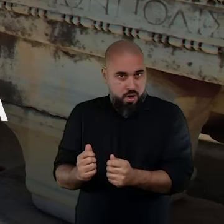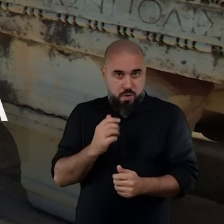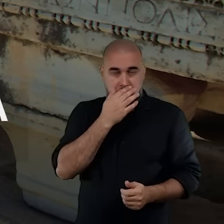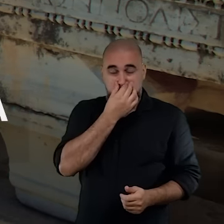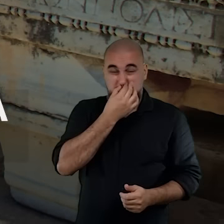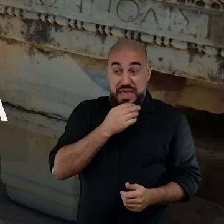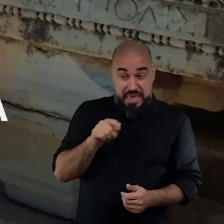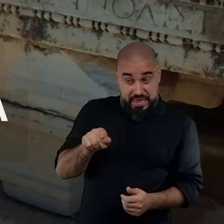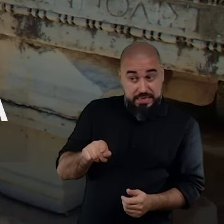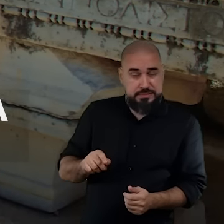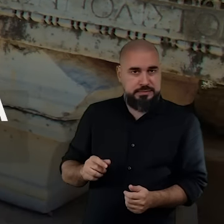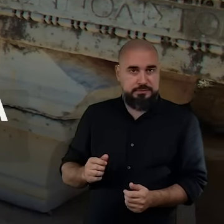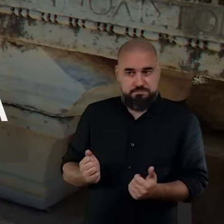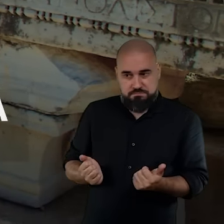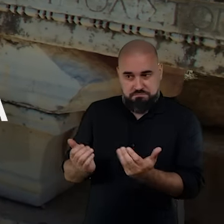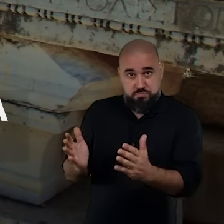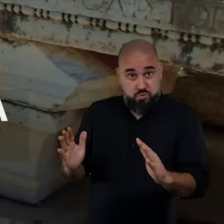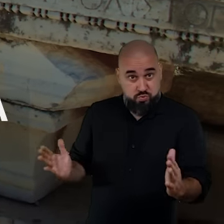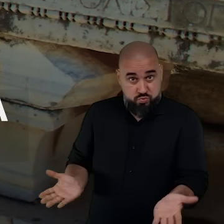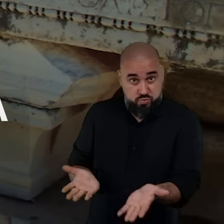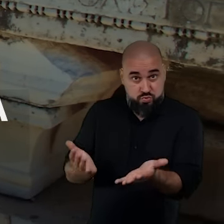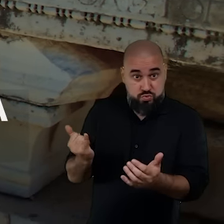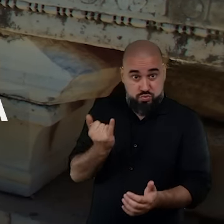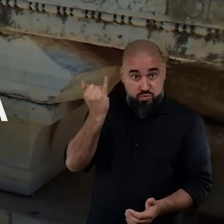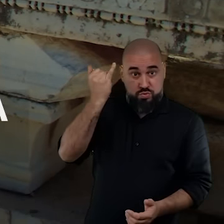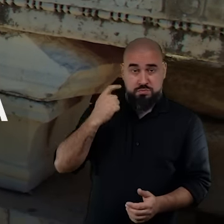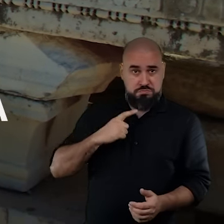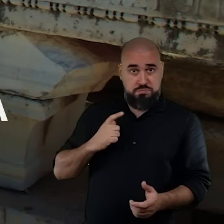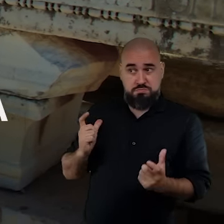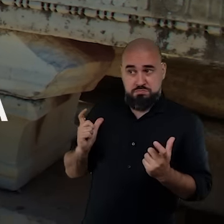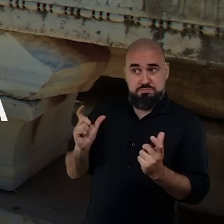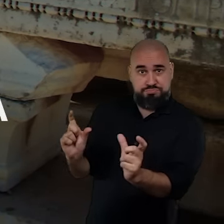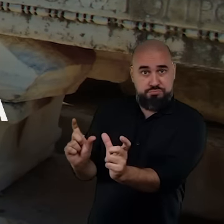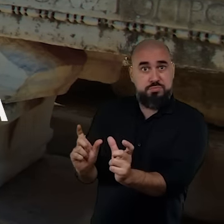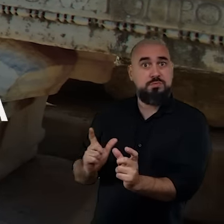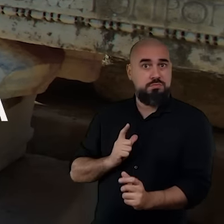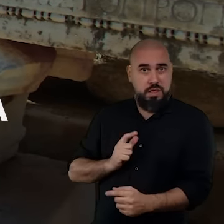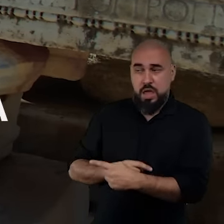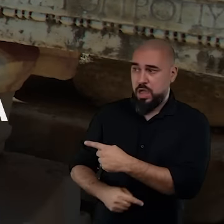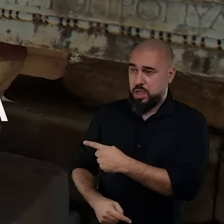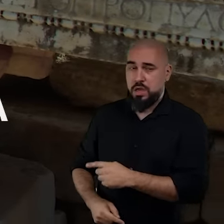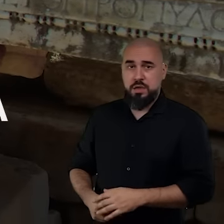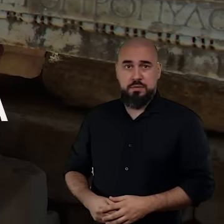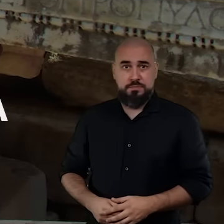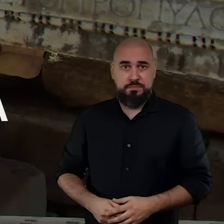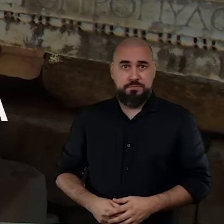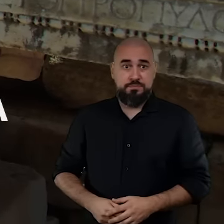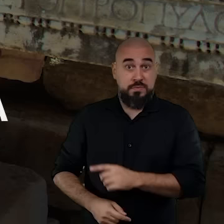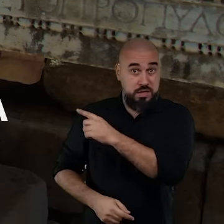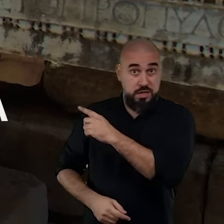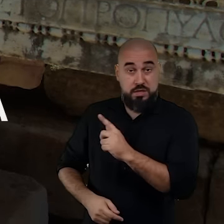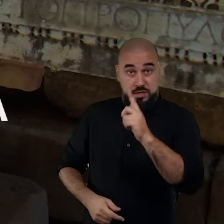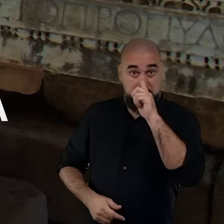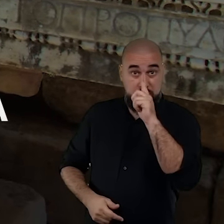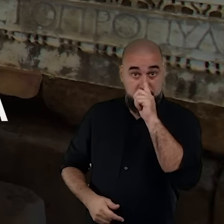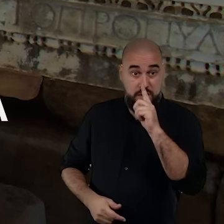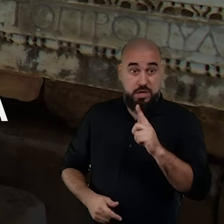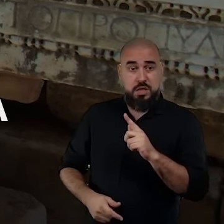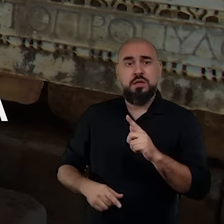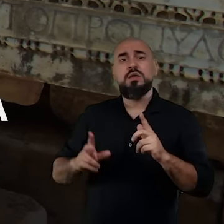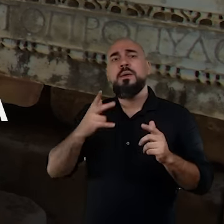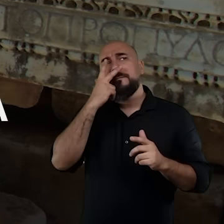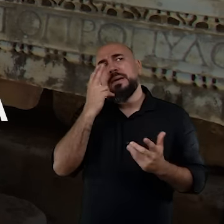este status dado à região está escrito aqui. Essa inscrição grega, que seria parte